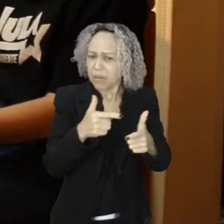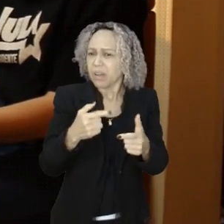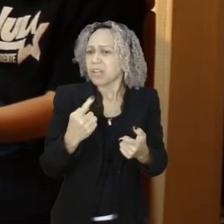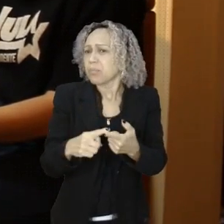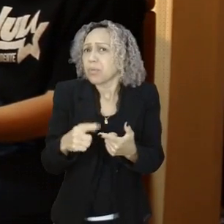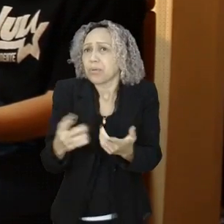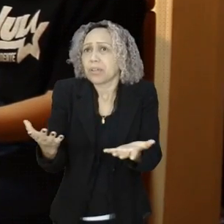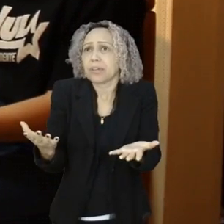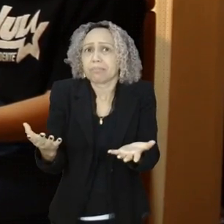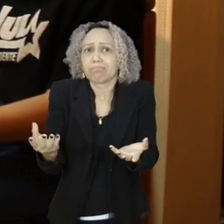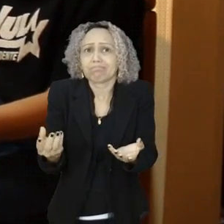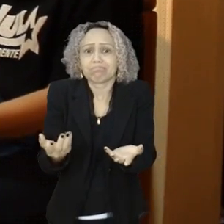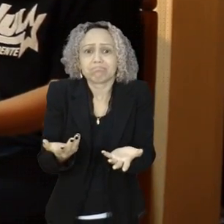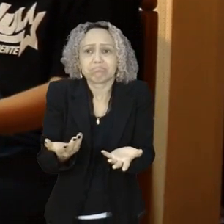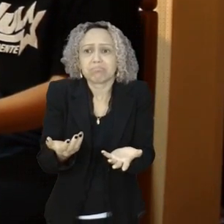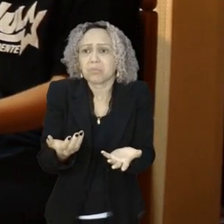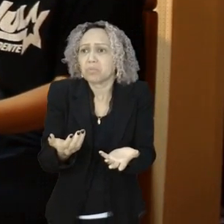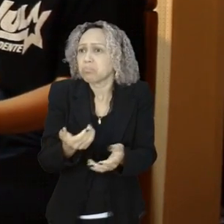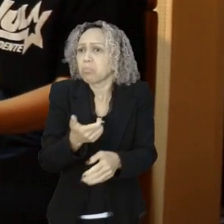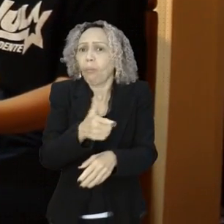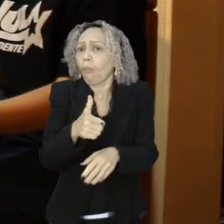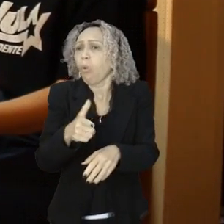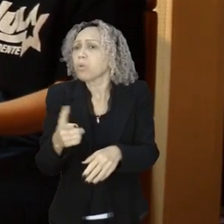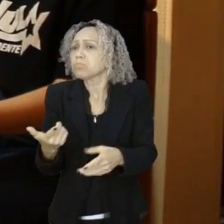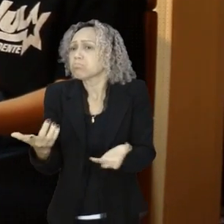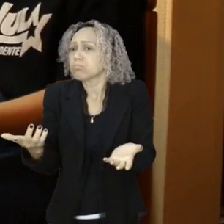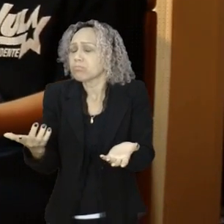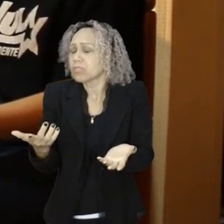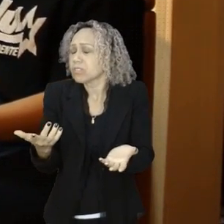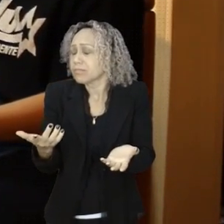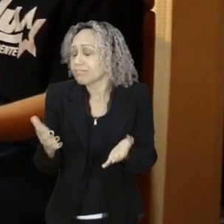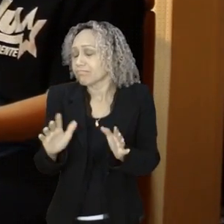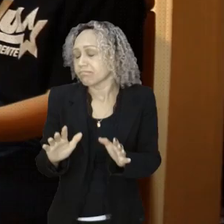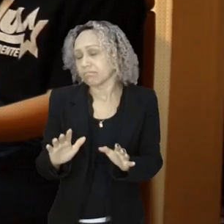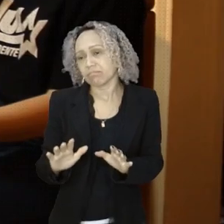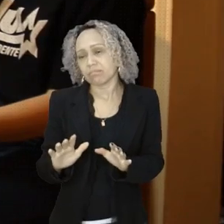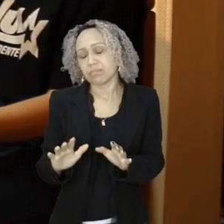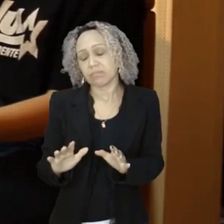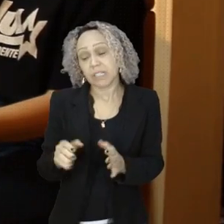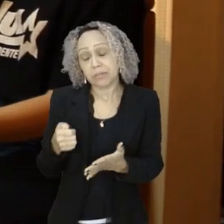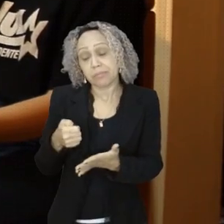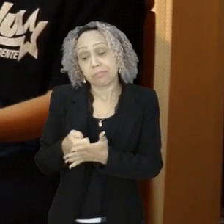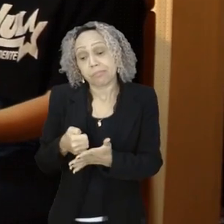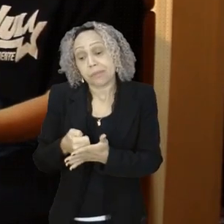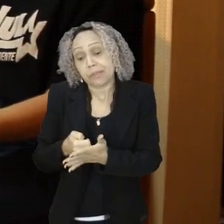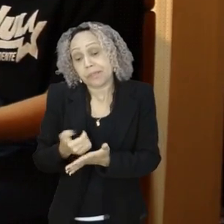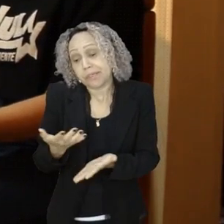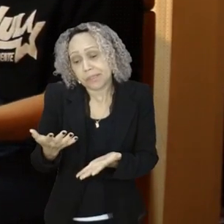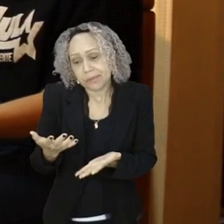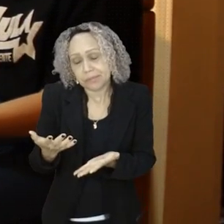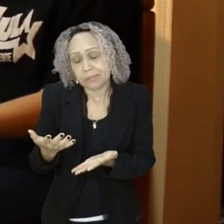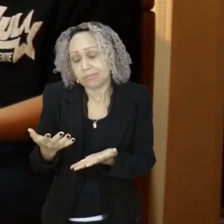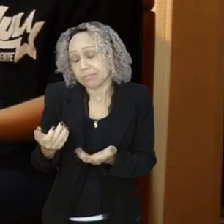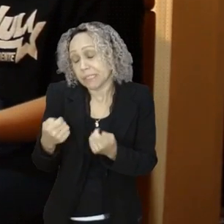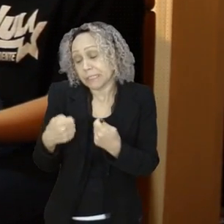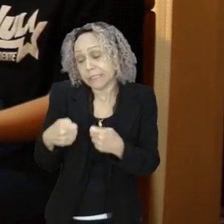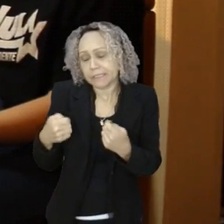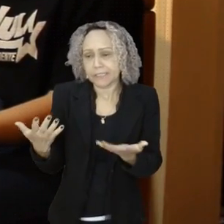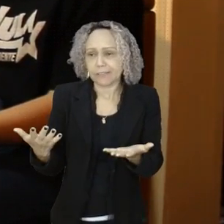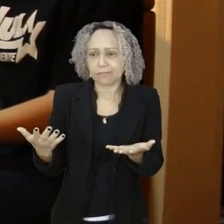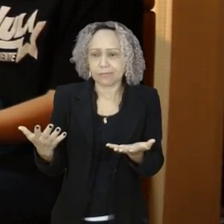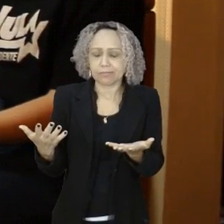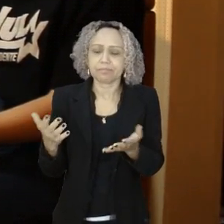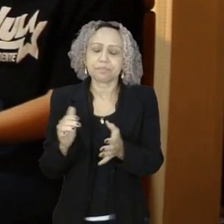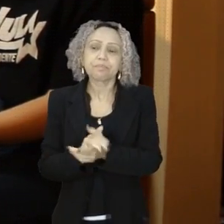criar condições daquele povo, né, se tornar sujeito da política e também poder entrar